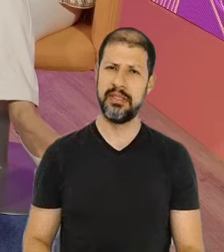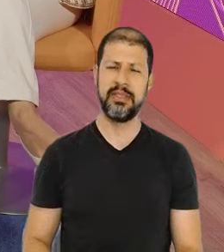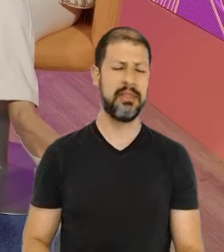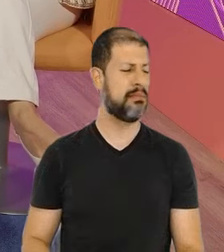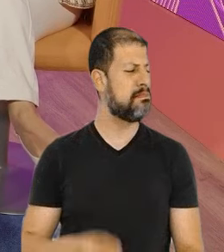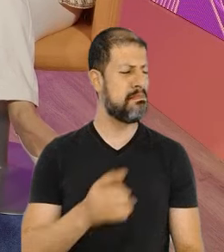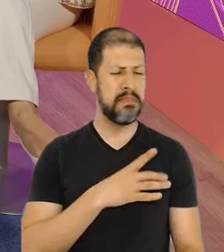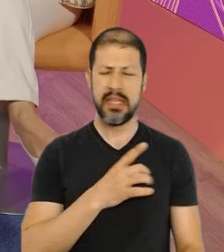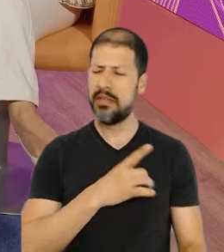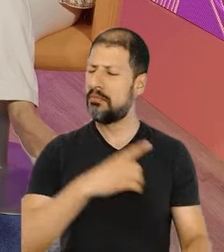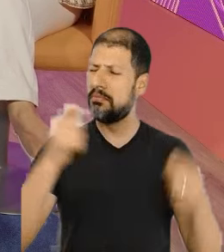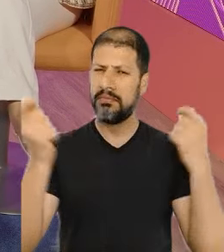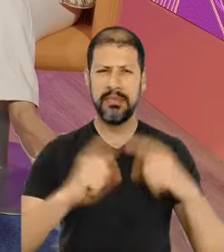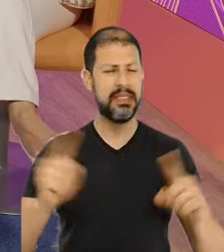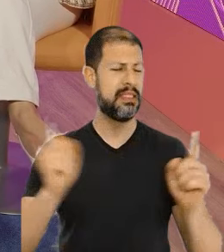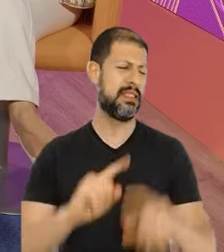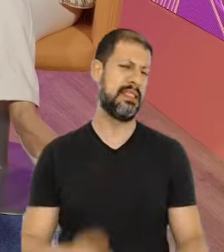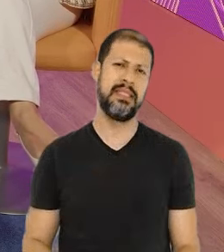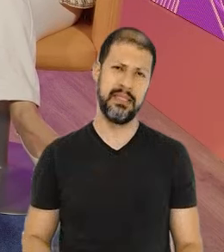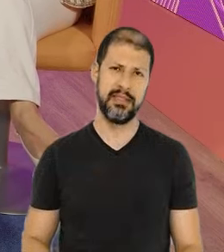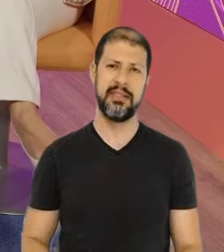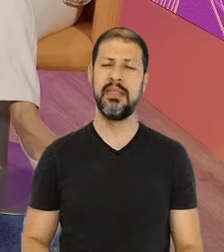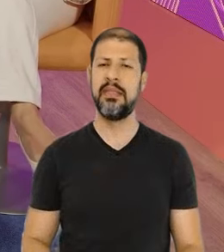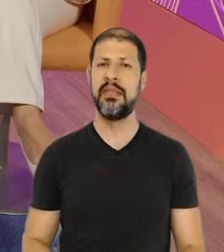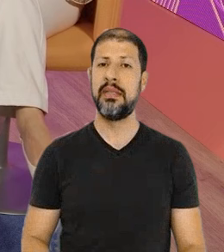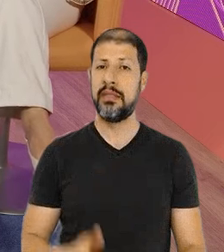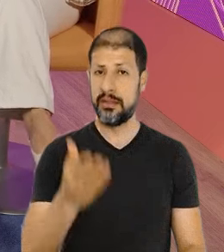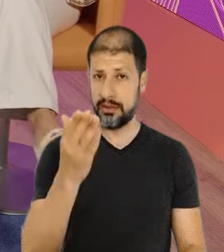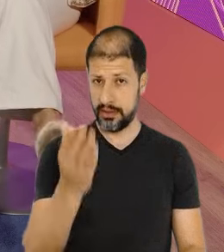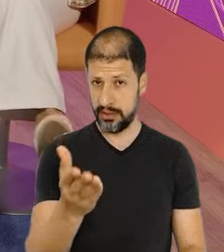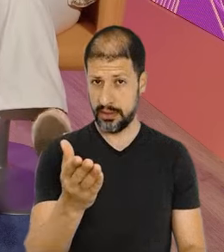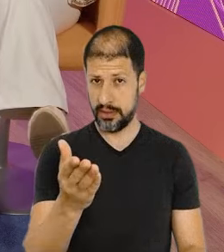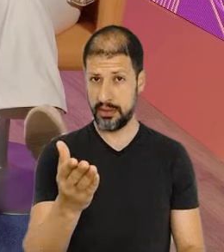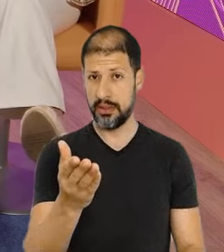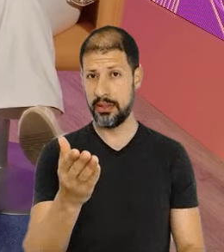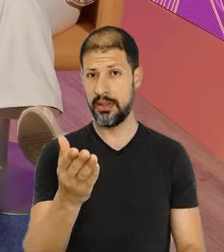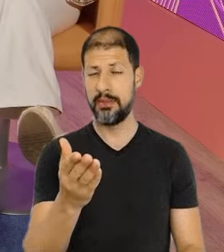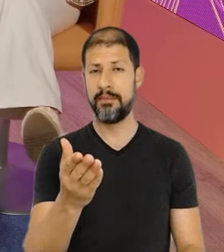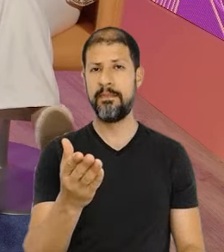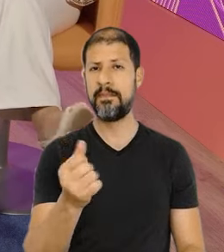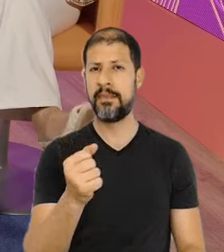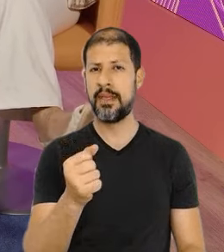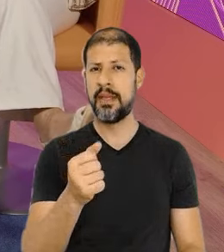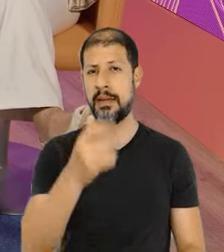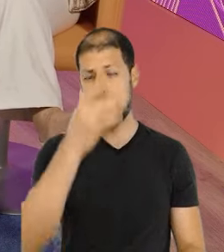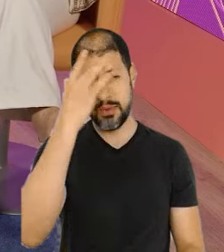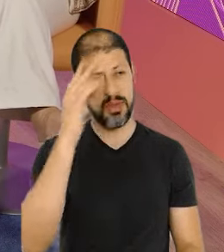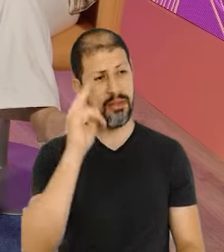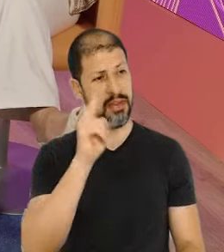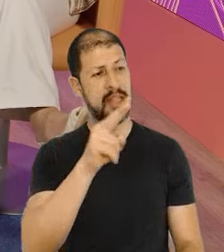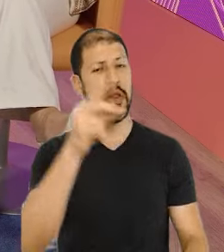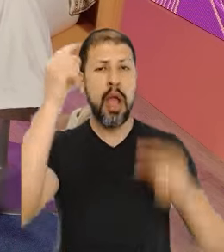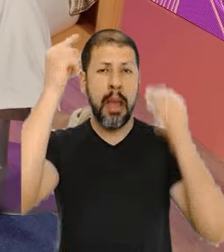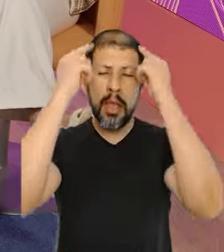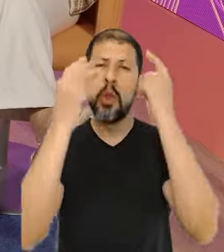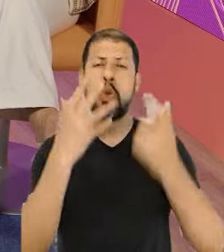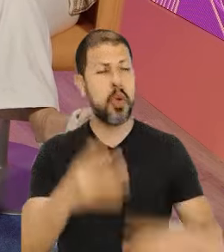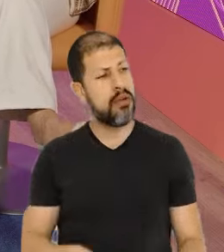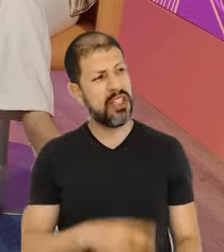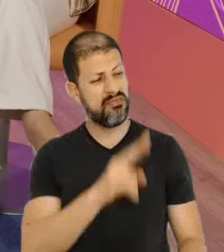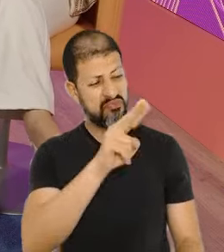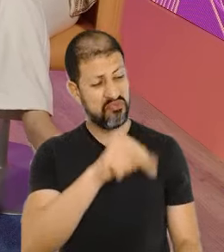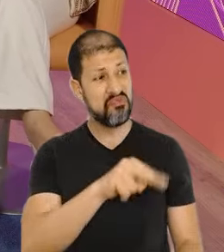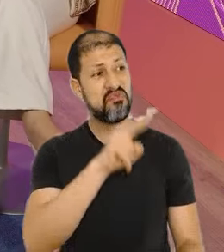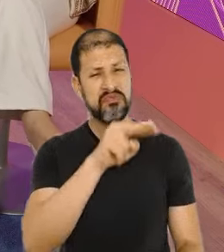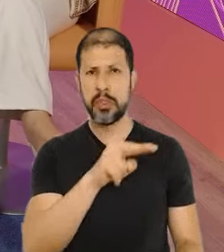vocês Mesma não tenham nenhuma não e não deixe que te rotule pela cor do teu cabelo não